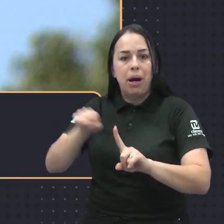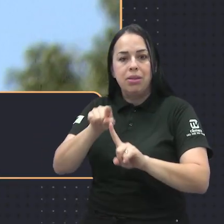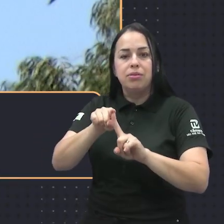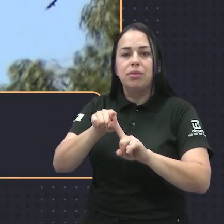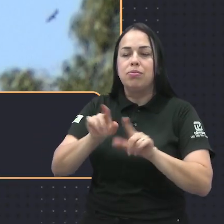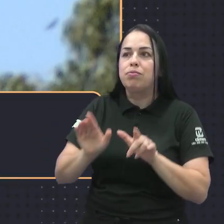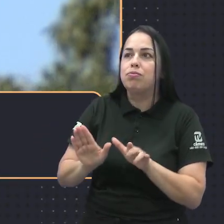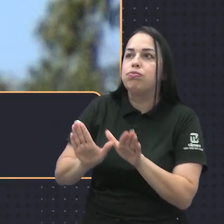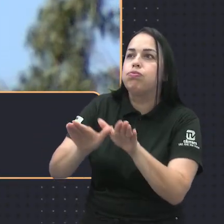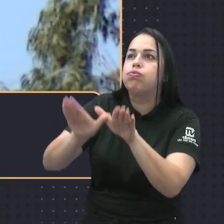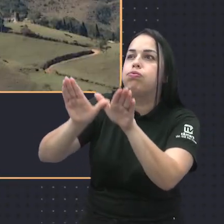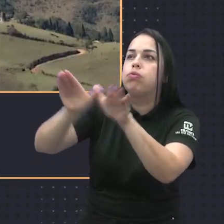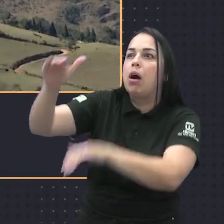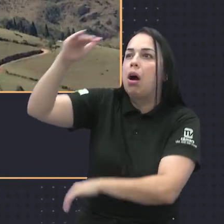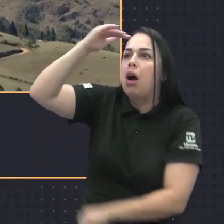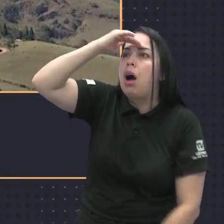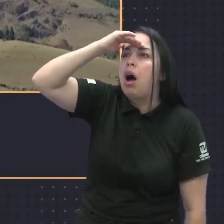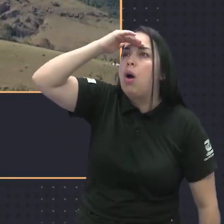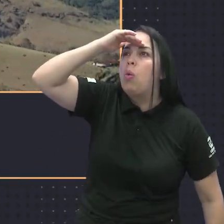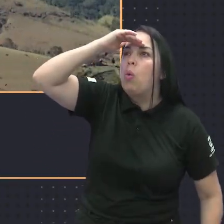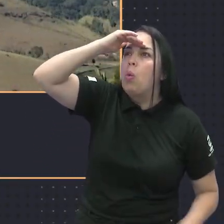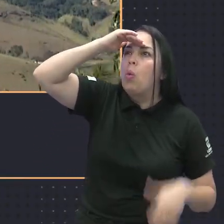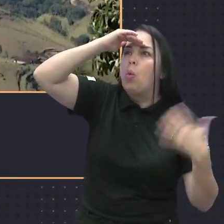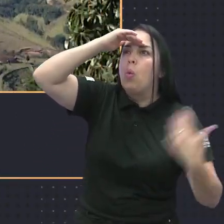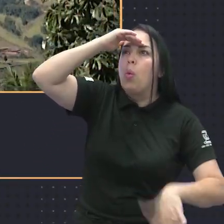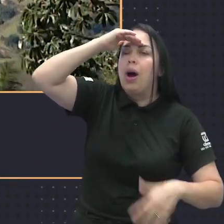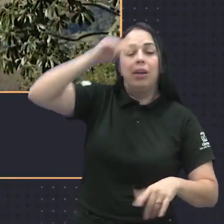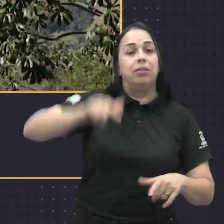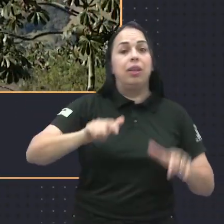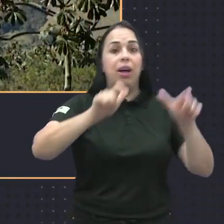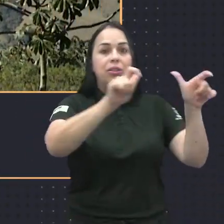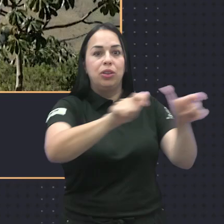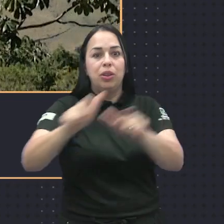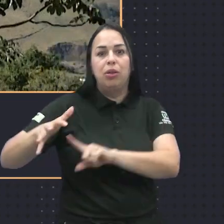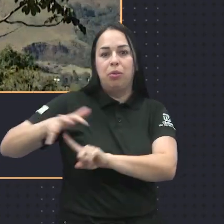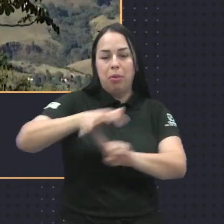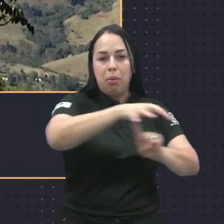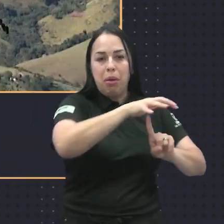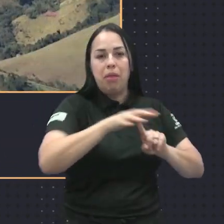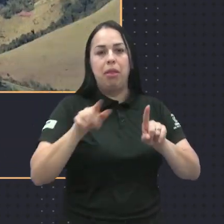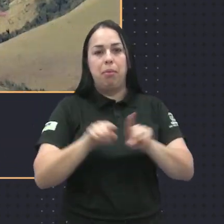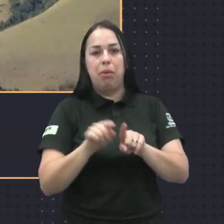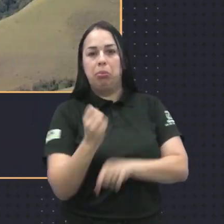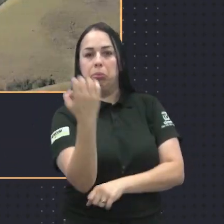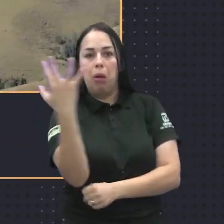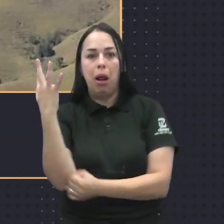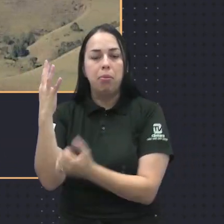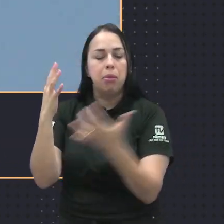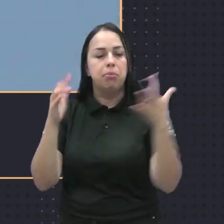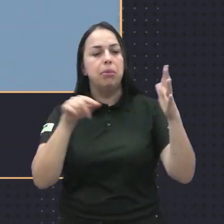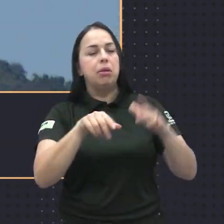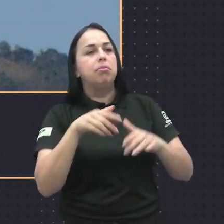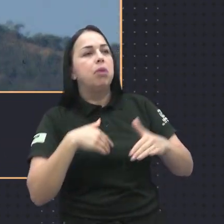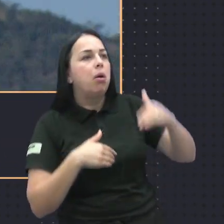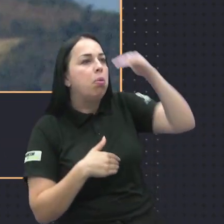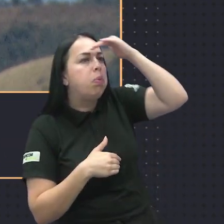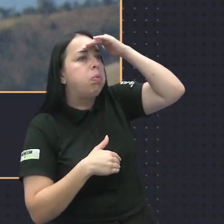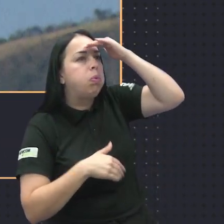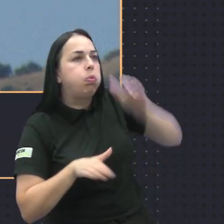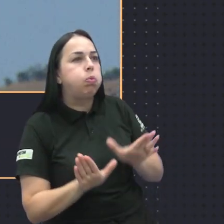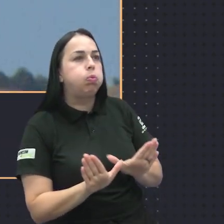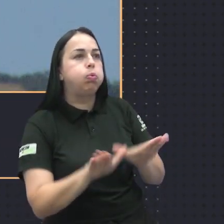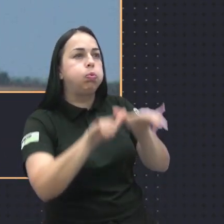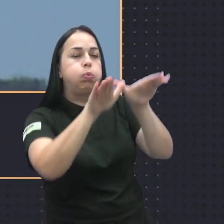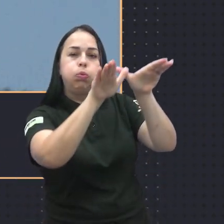objetivo incentivar e valorizar a observação de aves em parques, áreas verdes e unidades de conservação